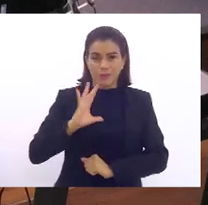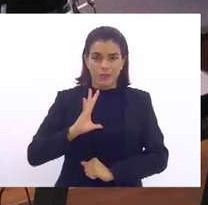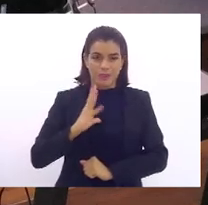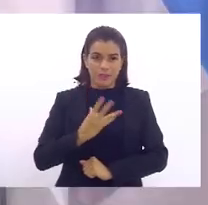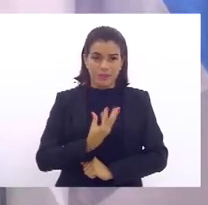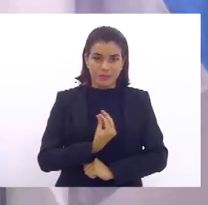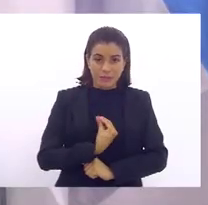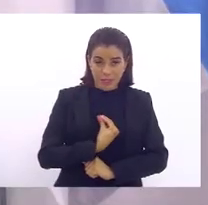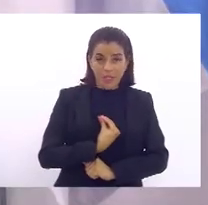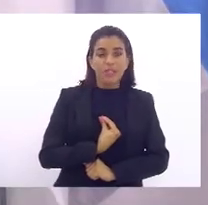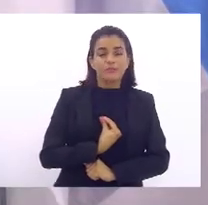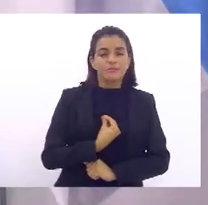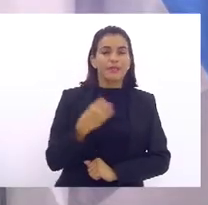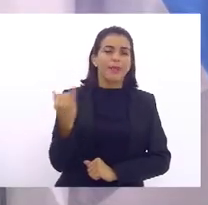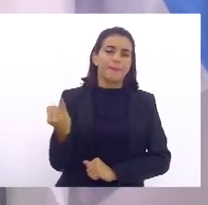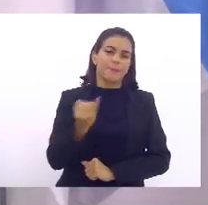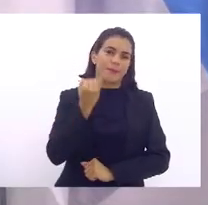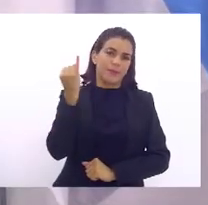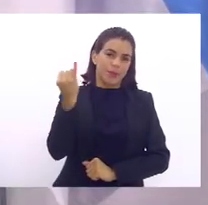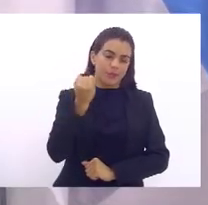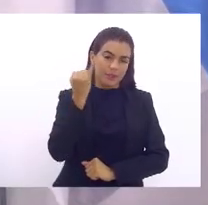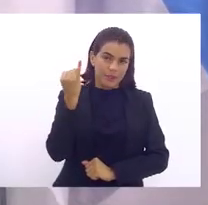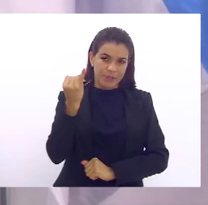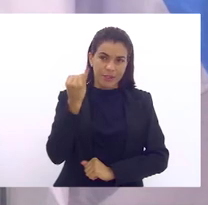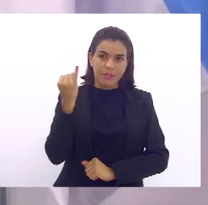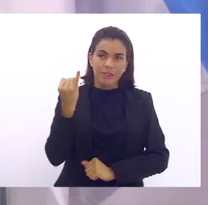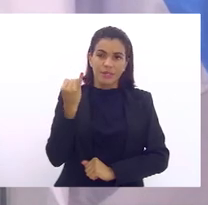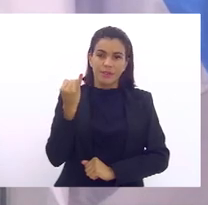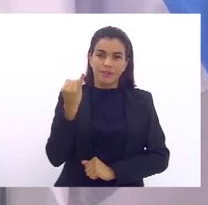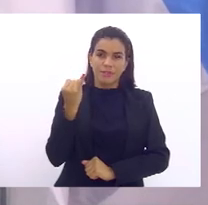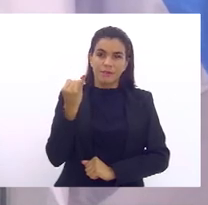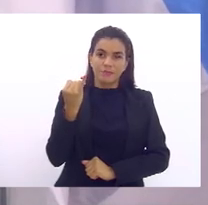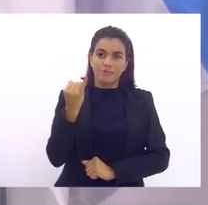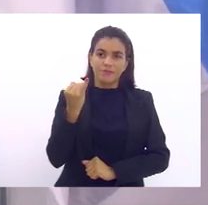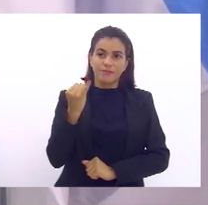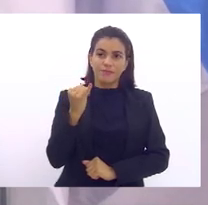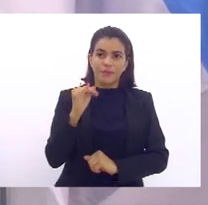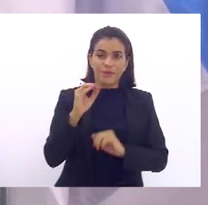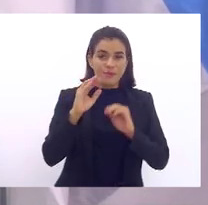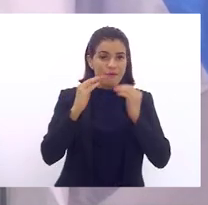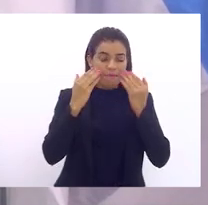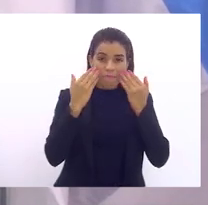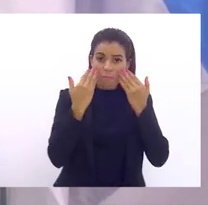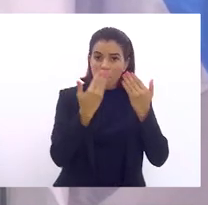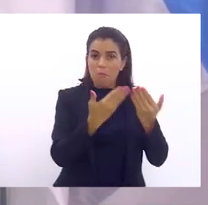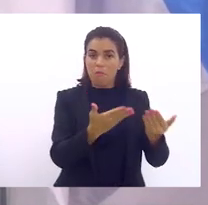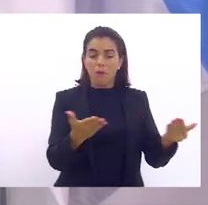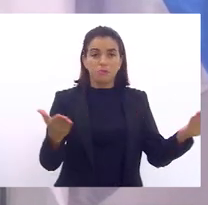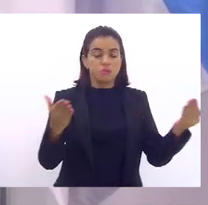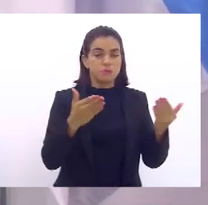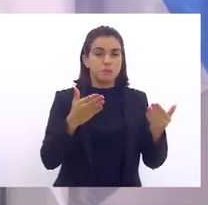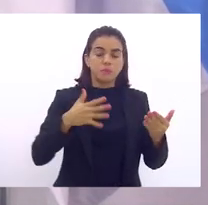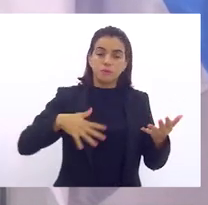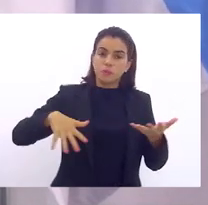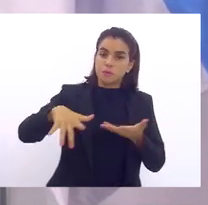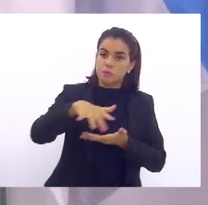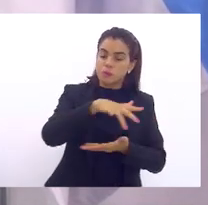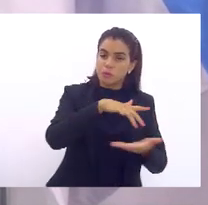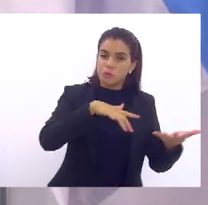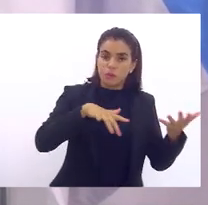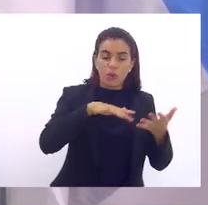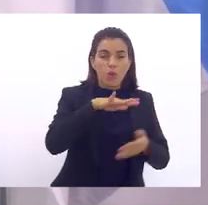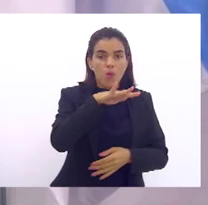central e importante diante de todas as as delas que isso possa eh